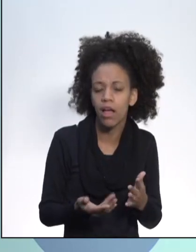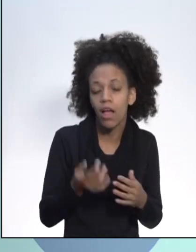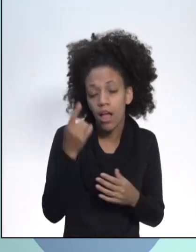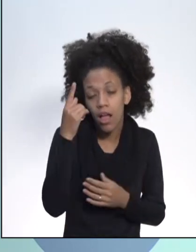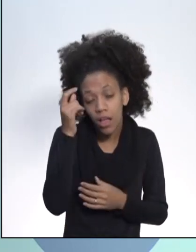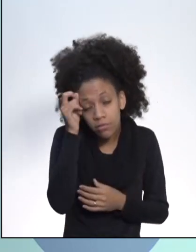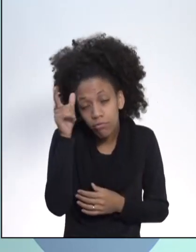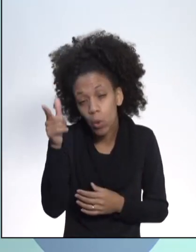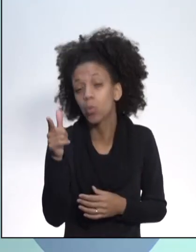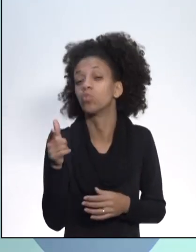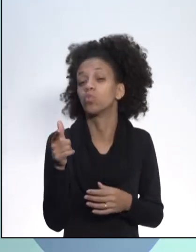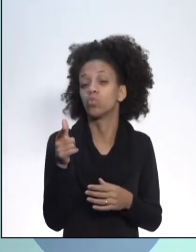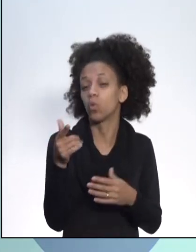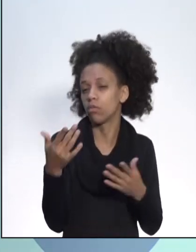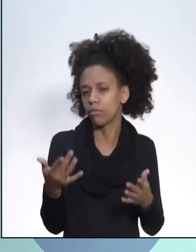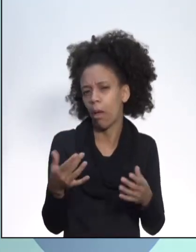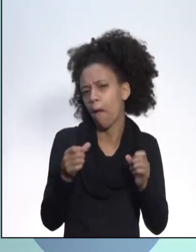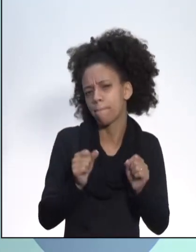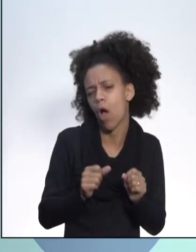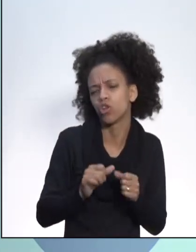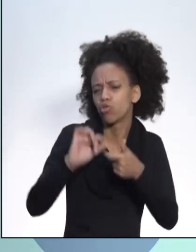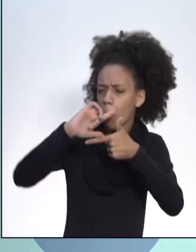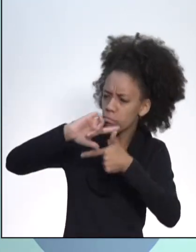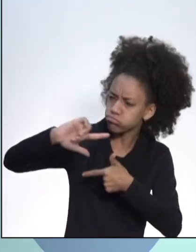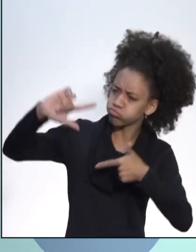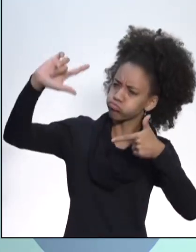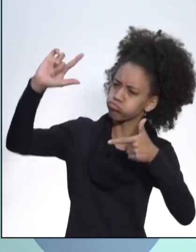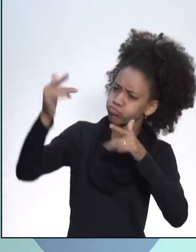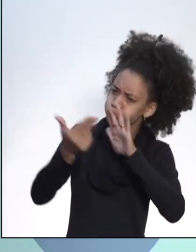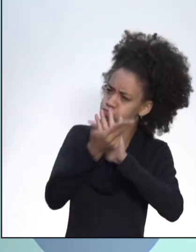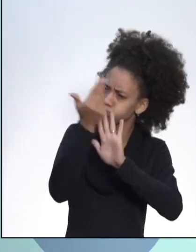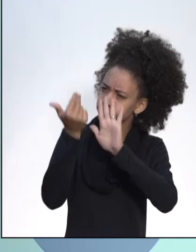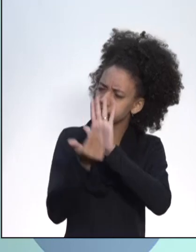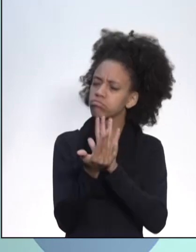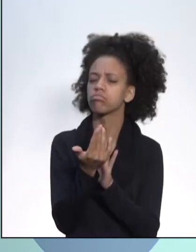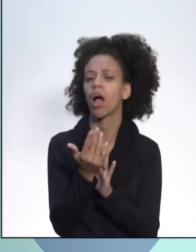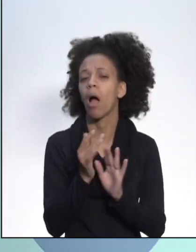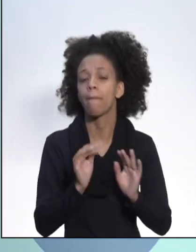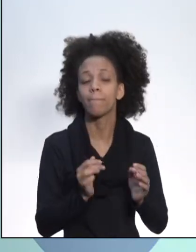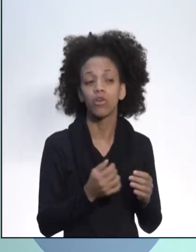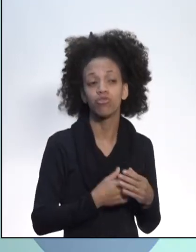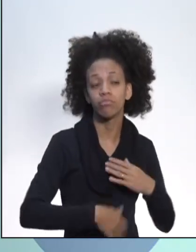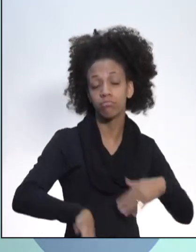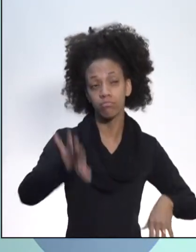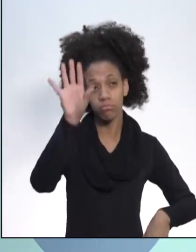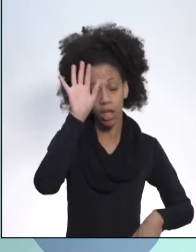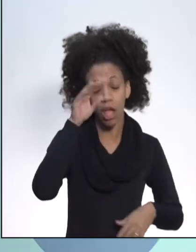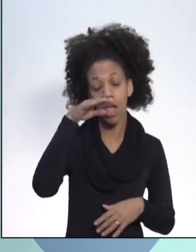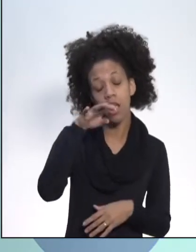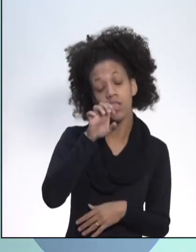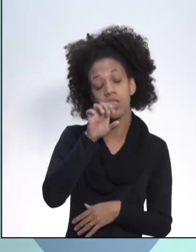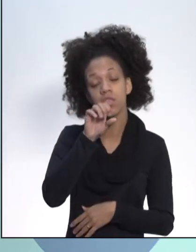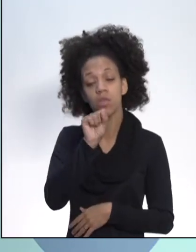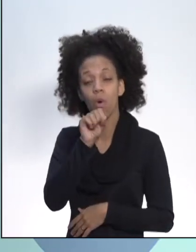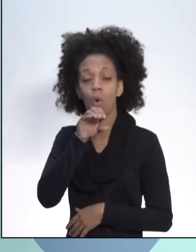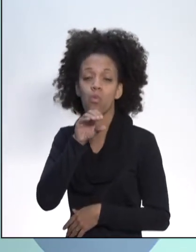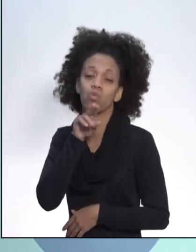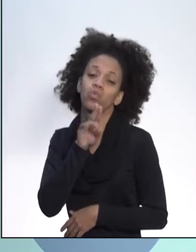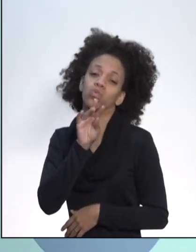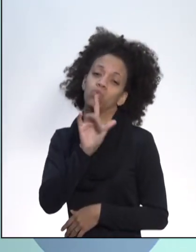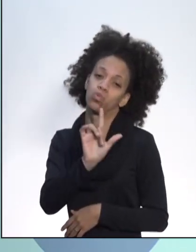cultura, esse patrimônio cultural, que pode ser numa tela, numa escultura. Hoje a gente tem muita coisa online, muito